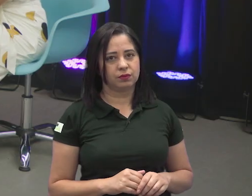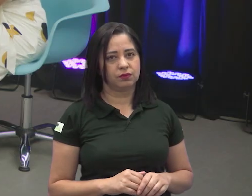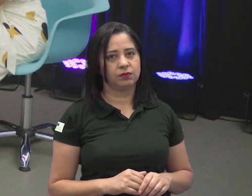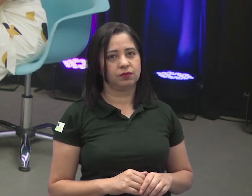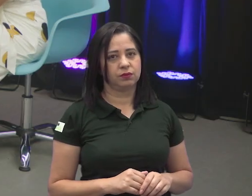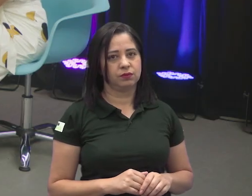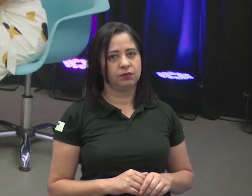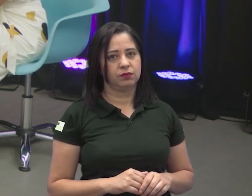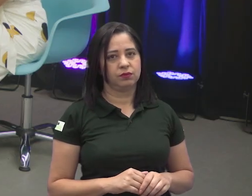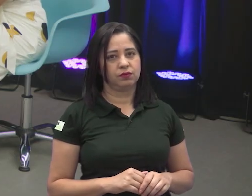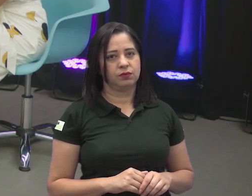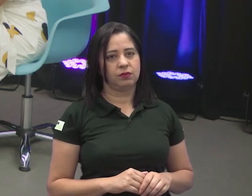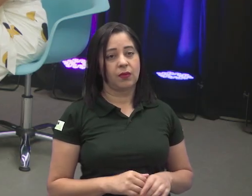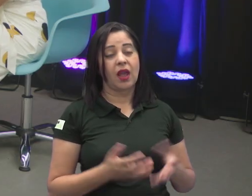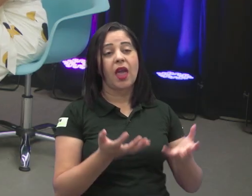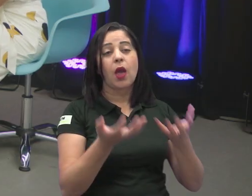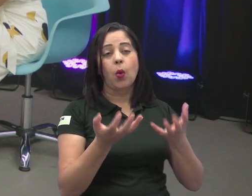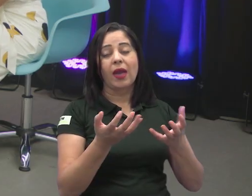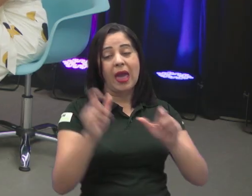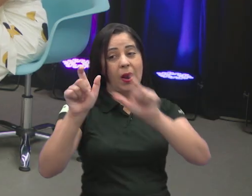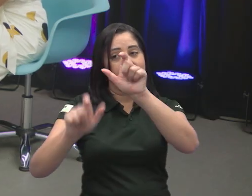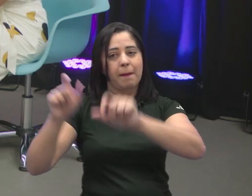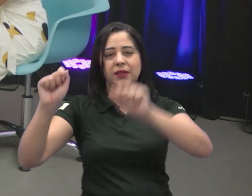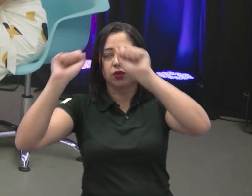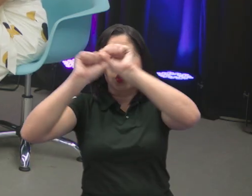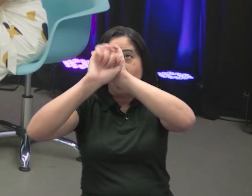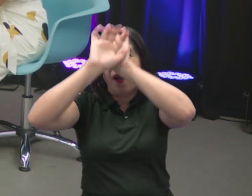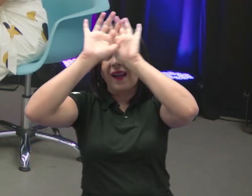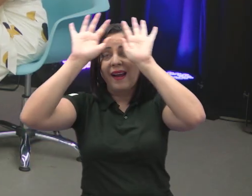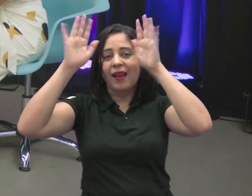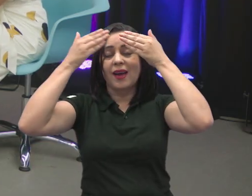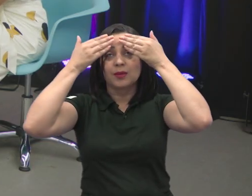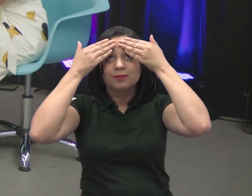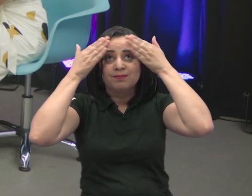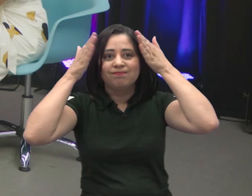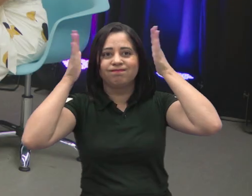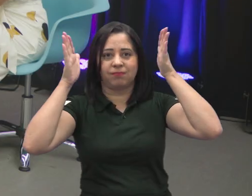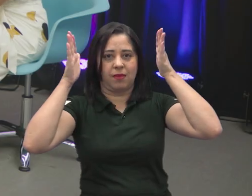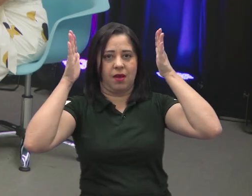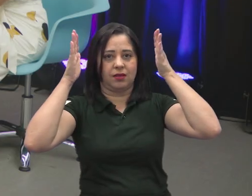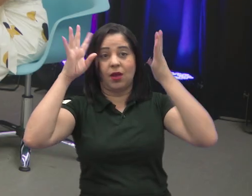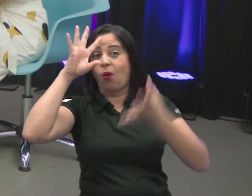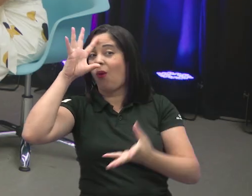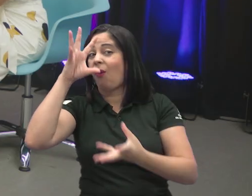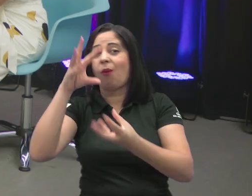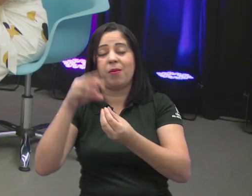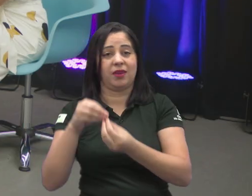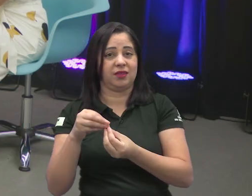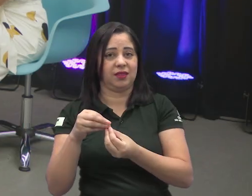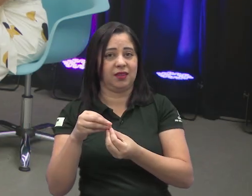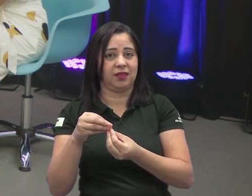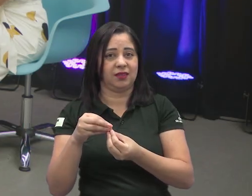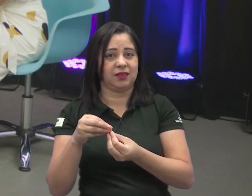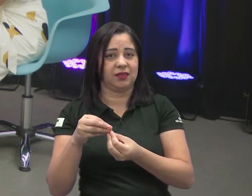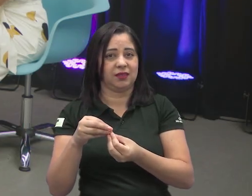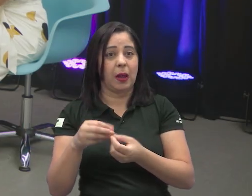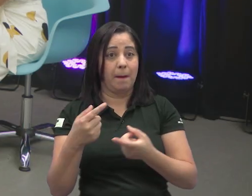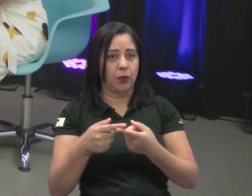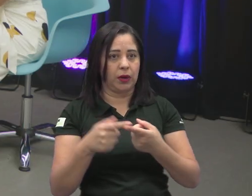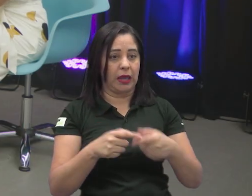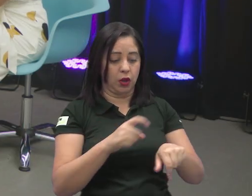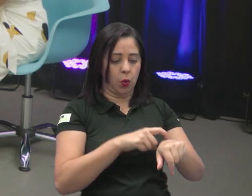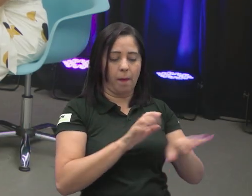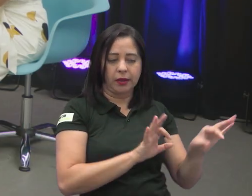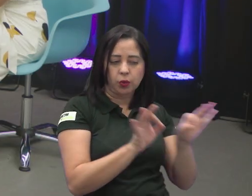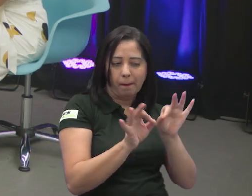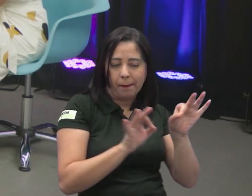mais é um entendimento da situação, é a compreensão. Porque na hora que a gente está